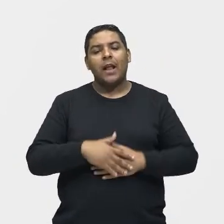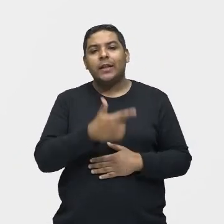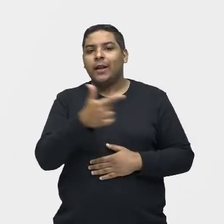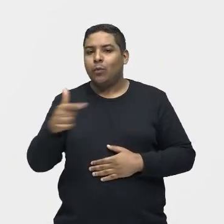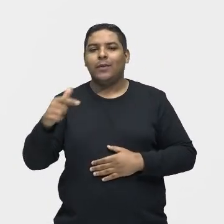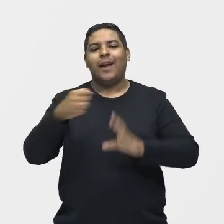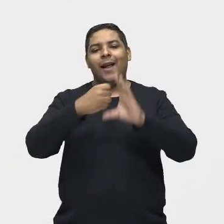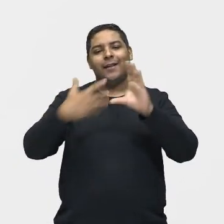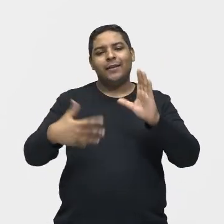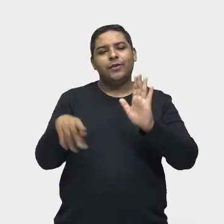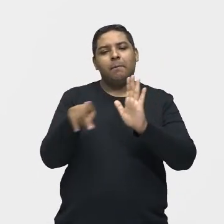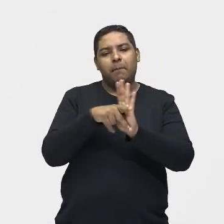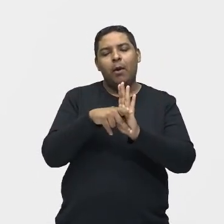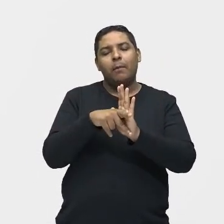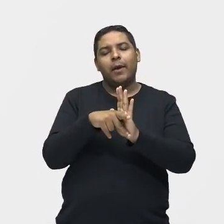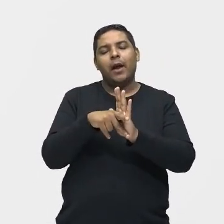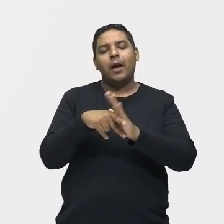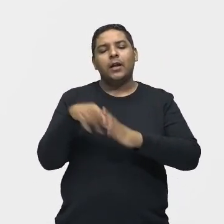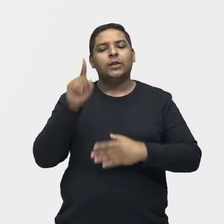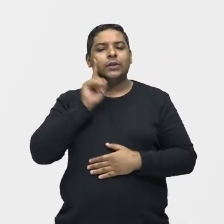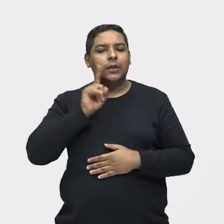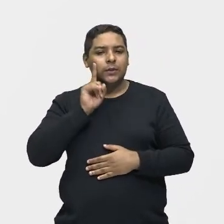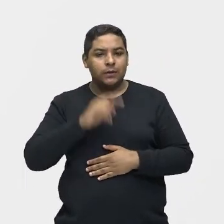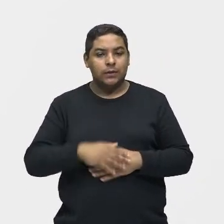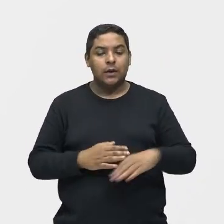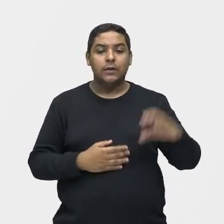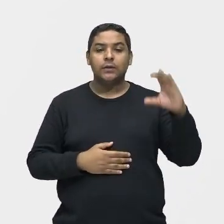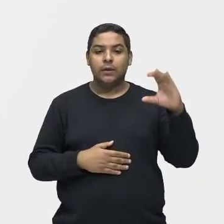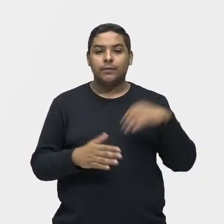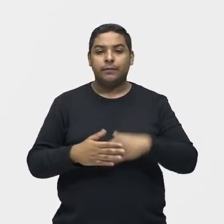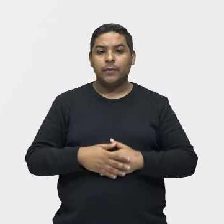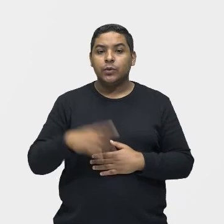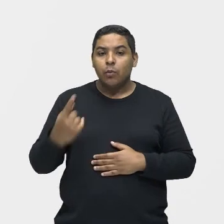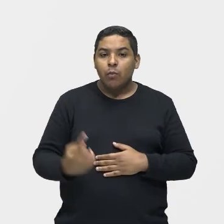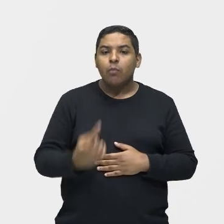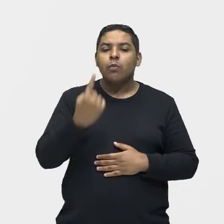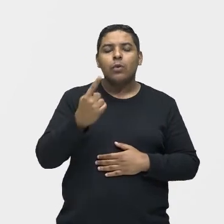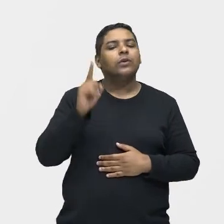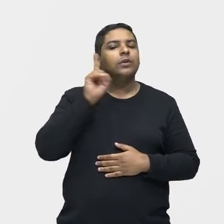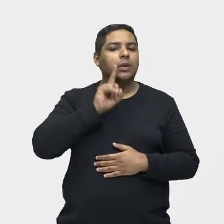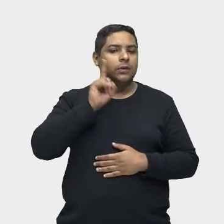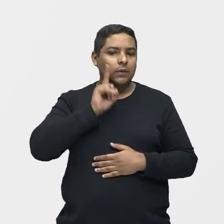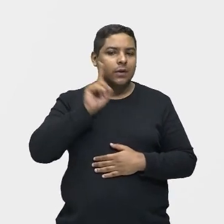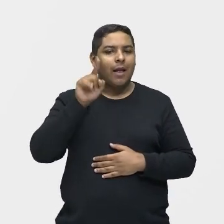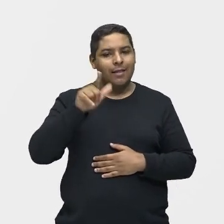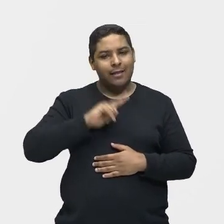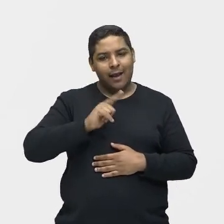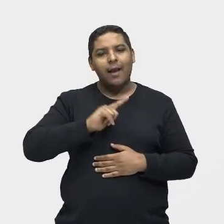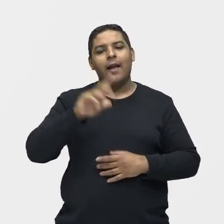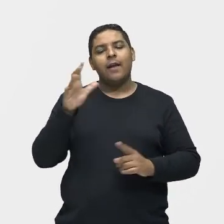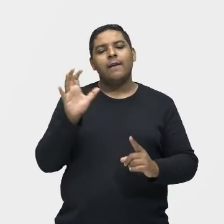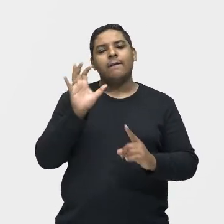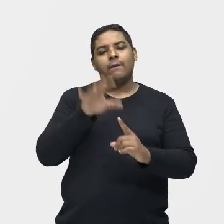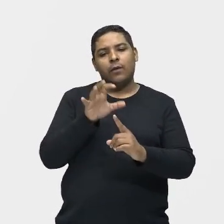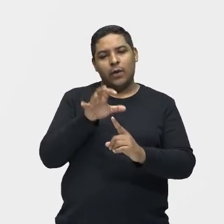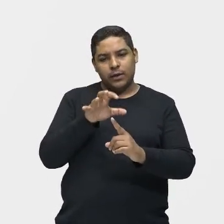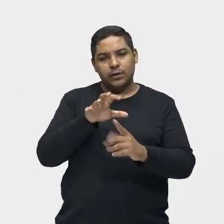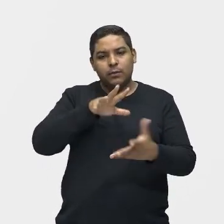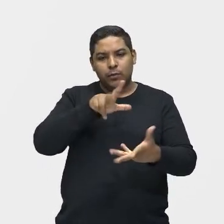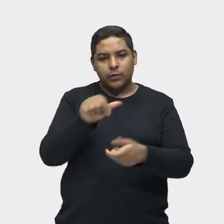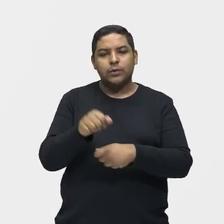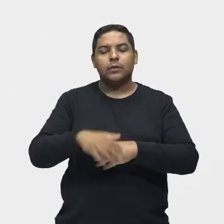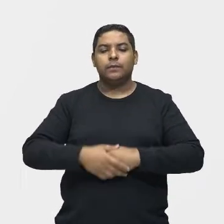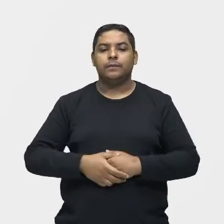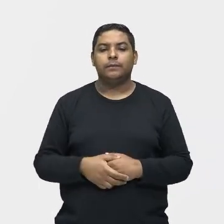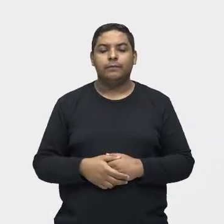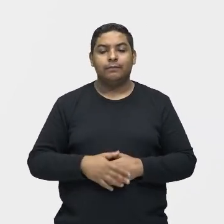Estados Unidos da América, vai ser a letra C, onde apenas os Estados Unidos possuem influência econômica mundial, formando um mundo unipolar. Na